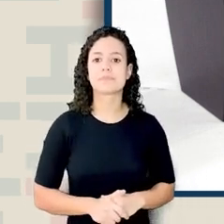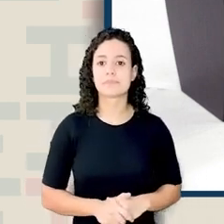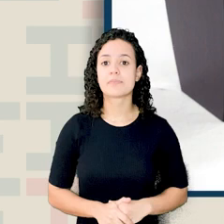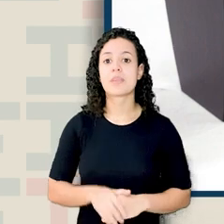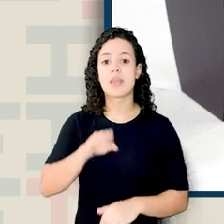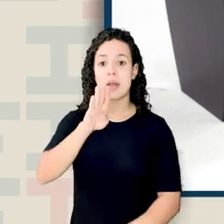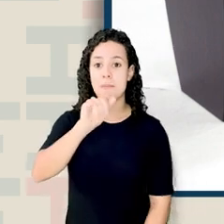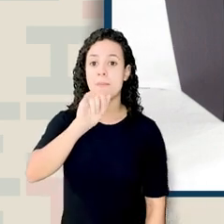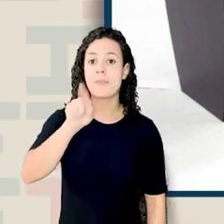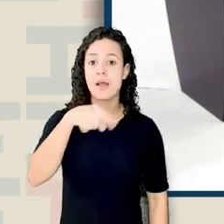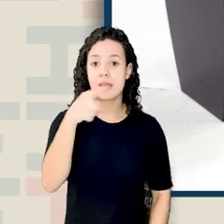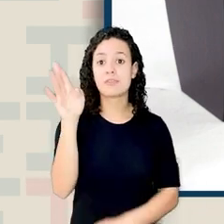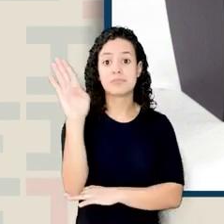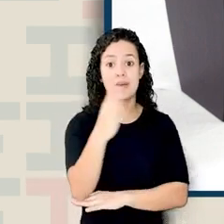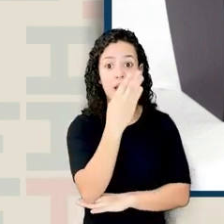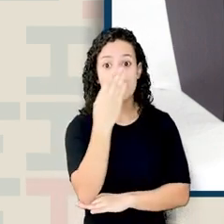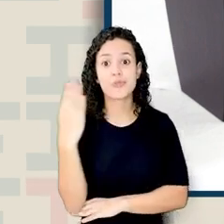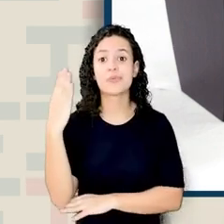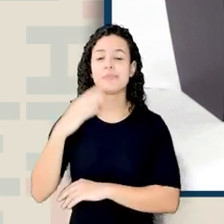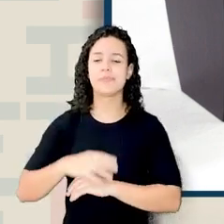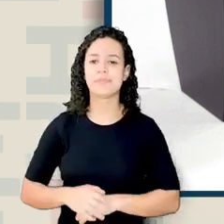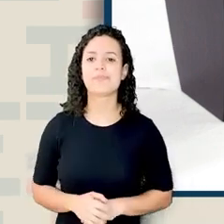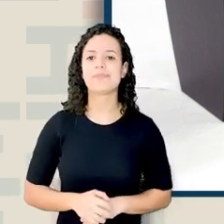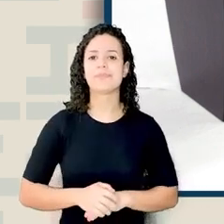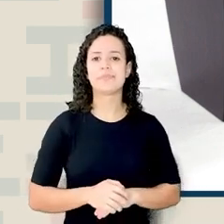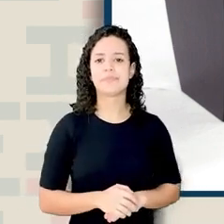Baião de maracatu.